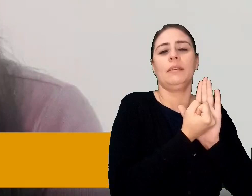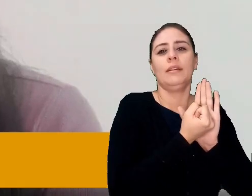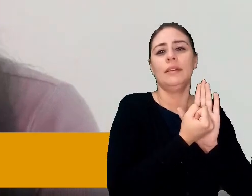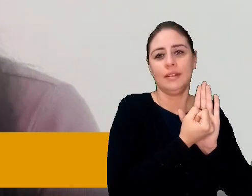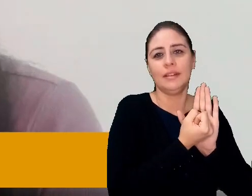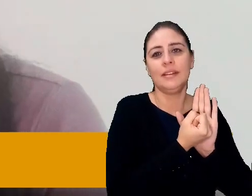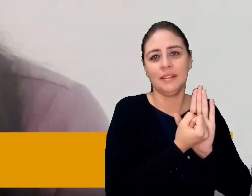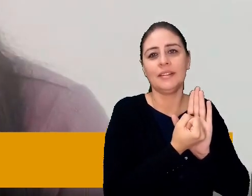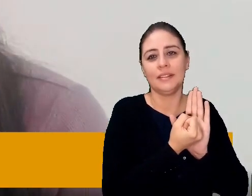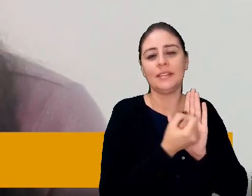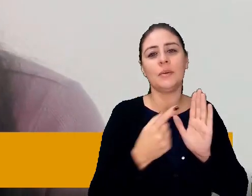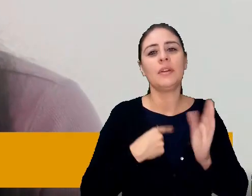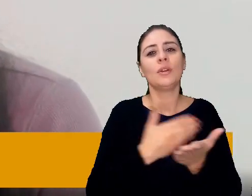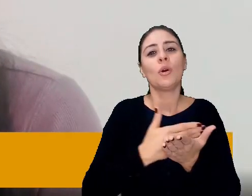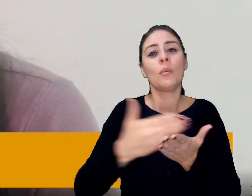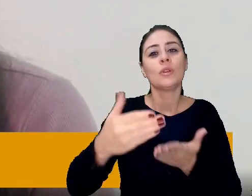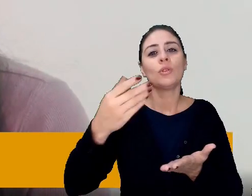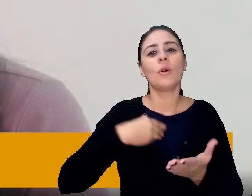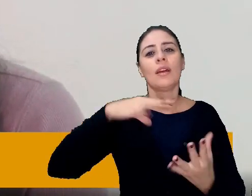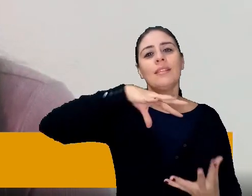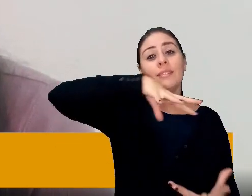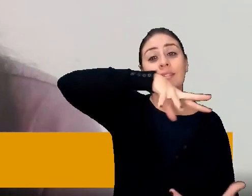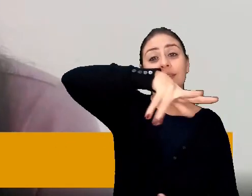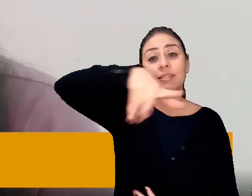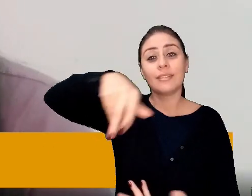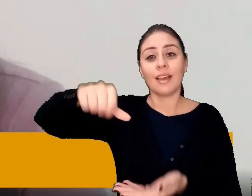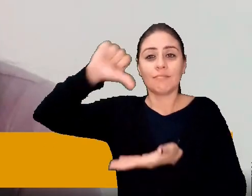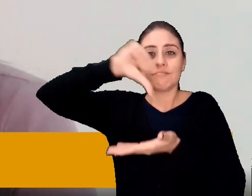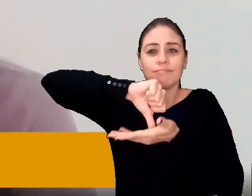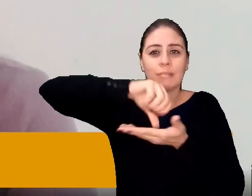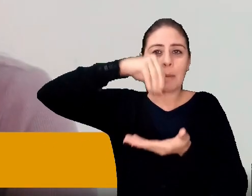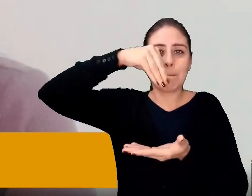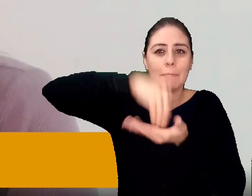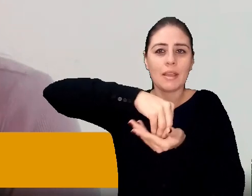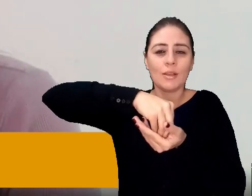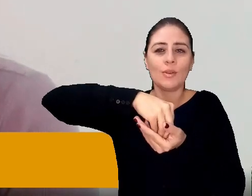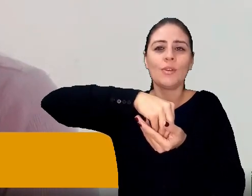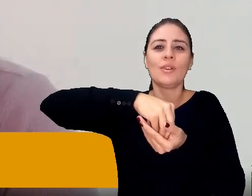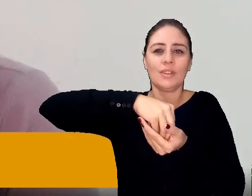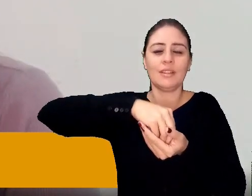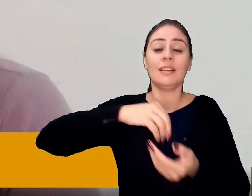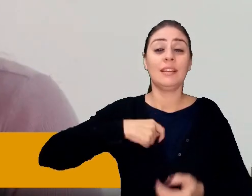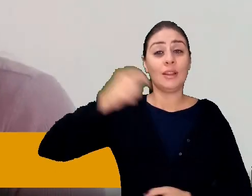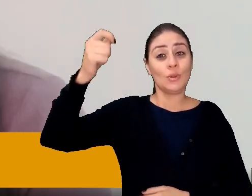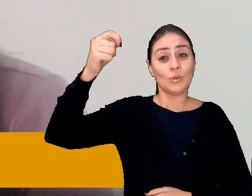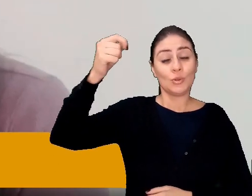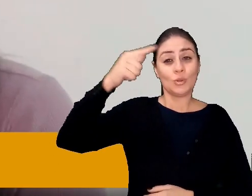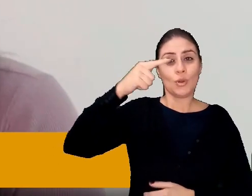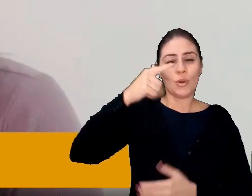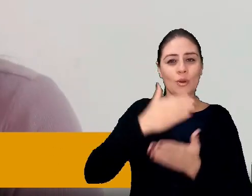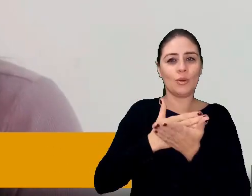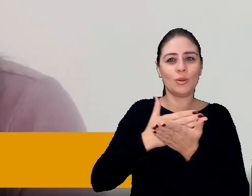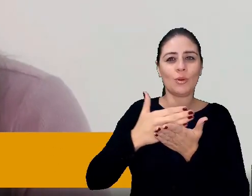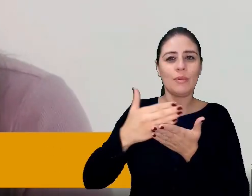do centro da Terra, né? E o Cairu saiu quando o Sol surgiu, que é de